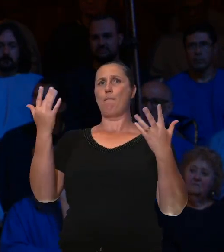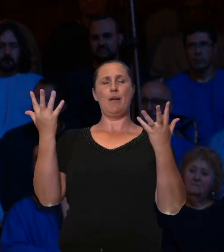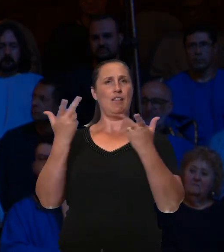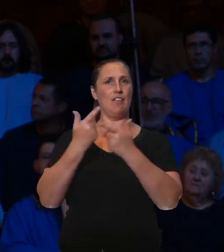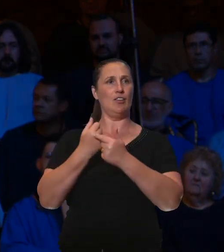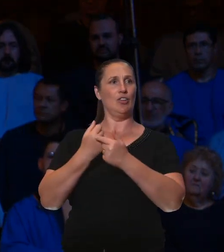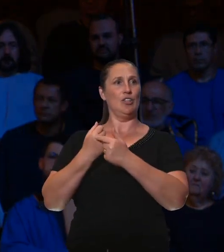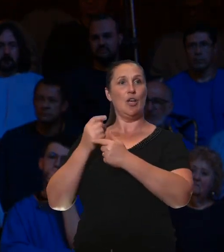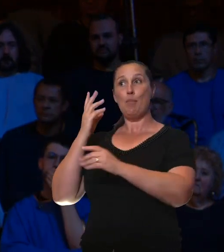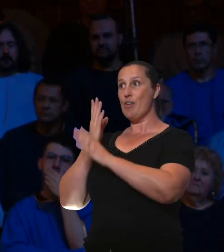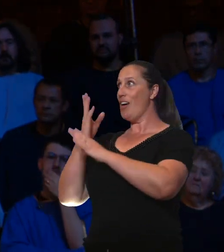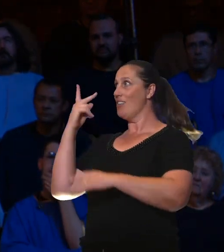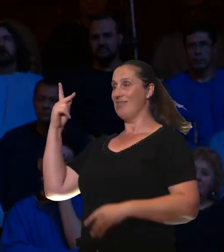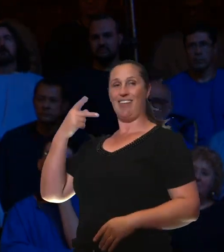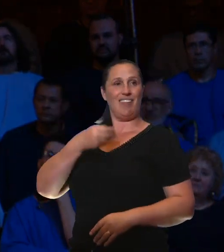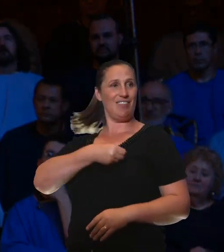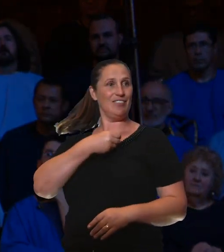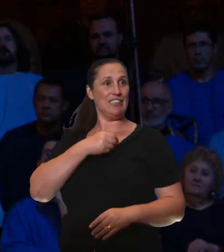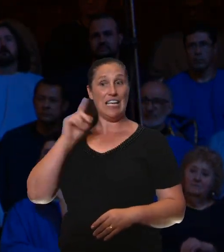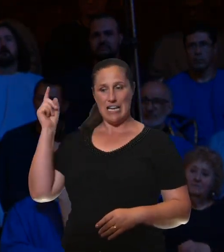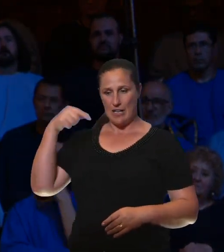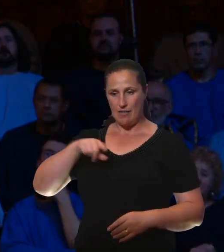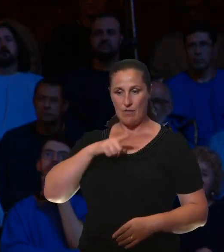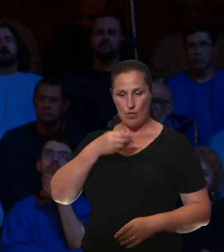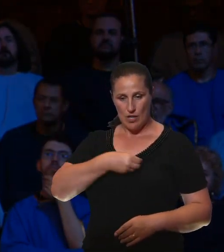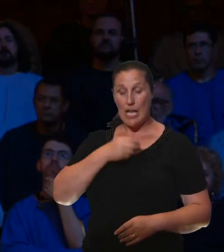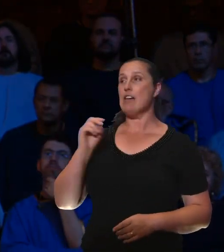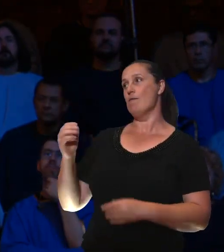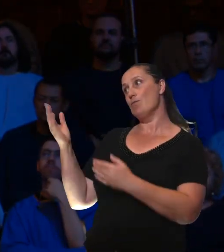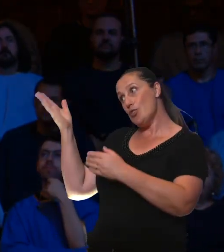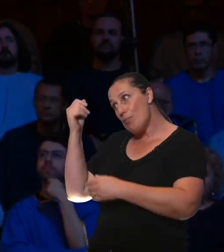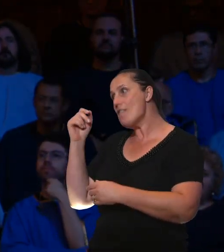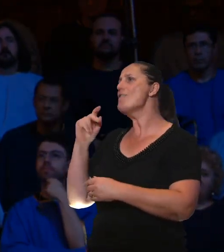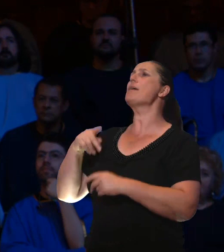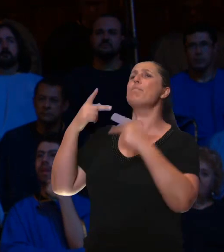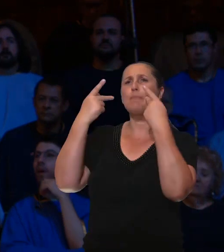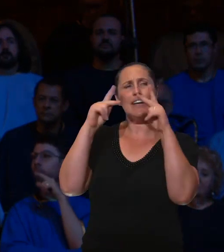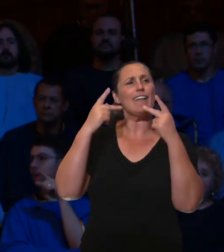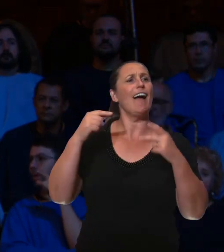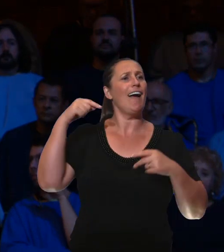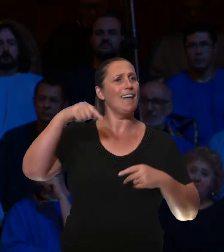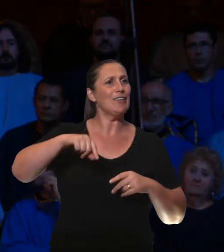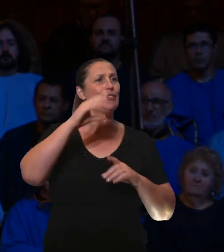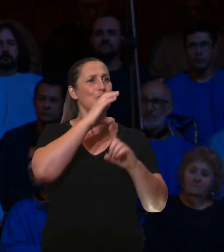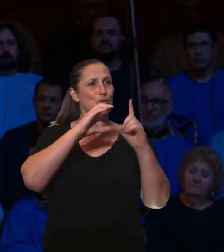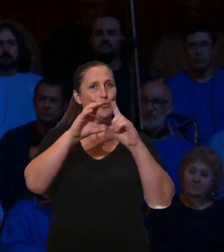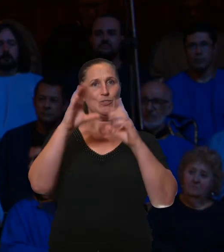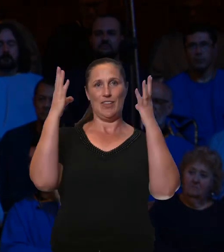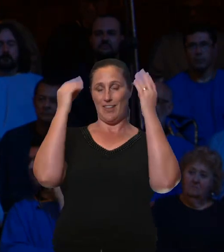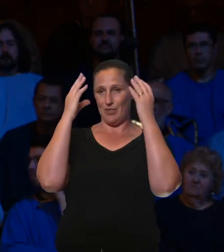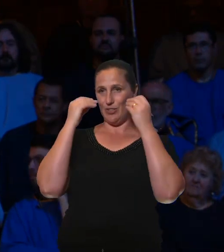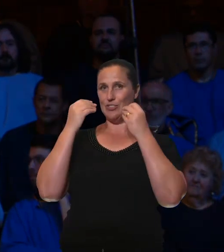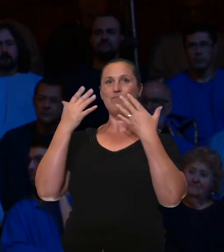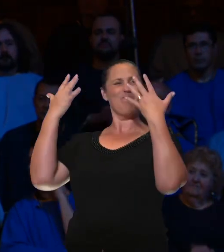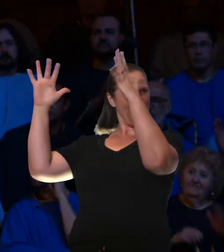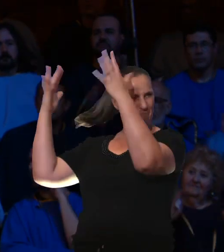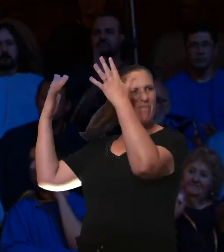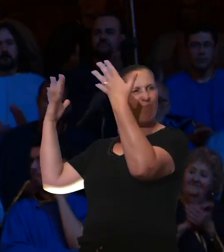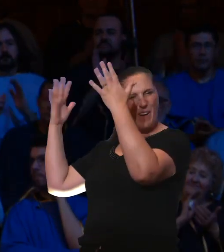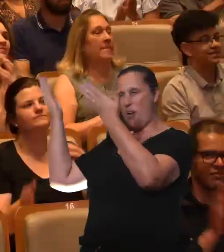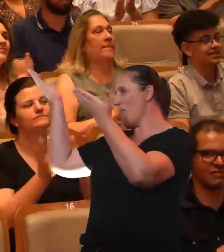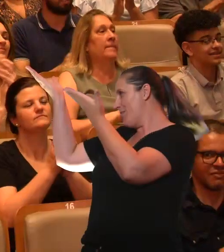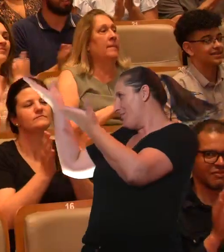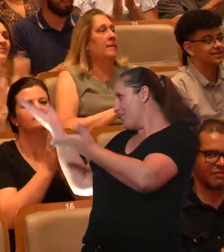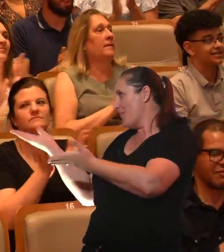do Delano. Ele estava aqui, eu falei, pastor, você tem que ministrar para nós. Então é uma alegria tê-lo conosco. Uma salva de palmas para o